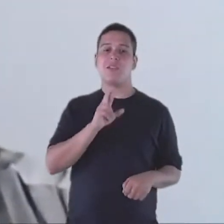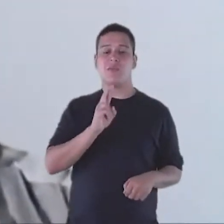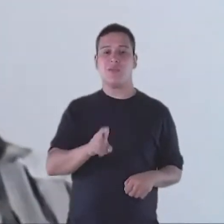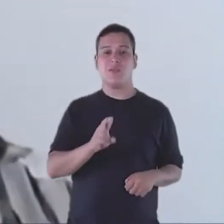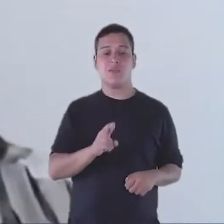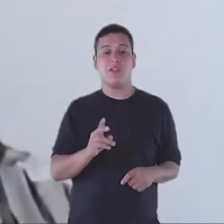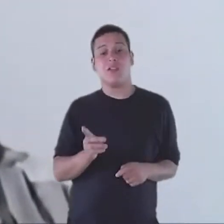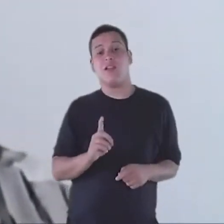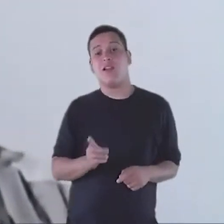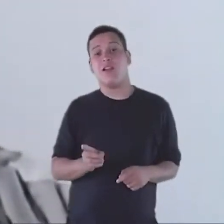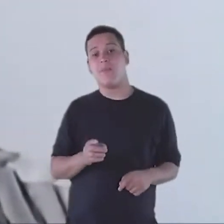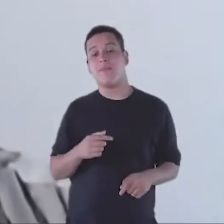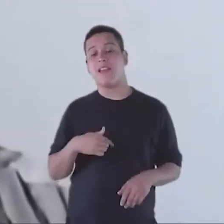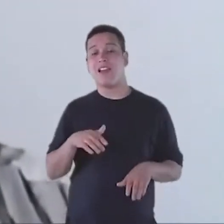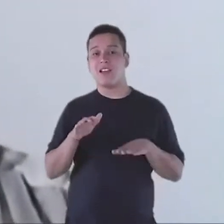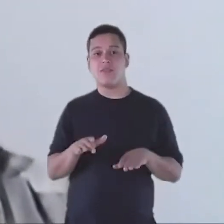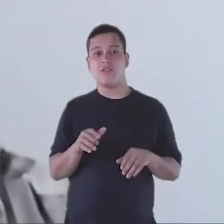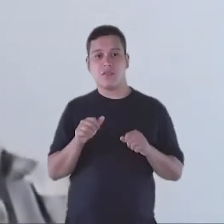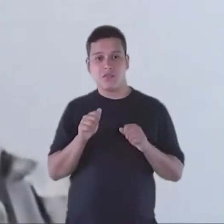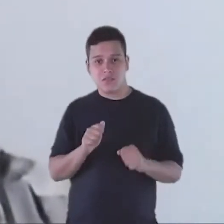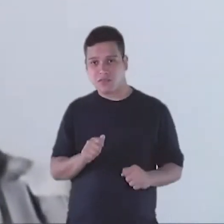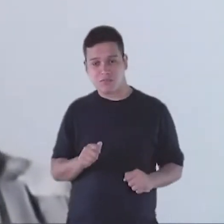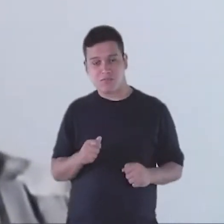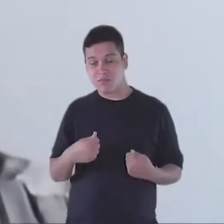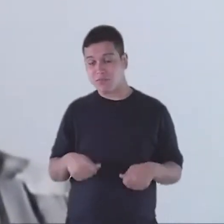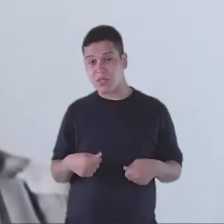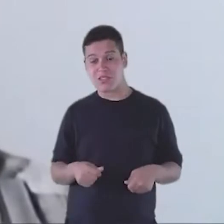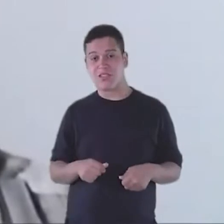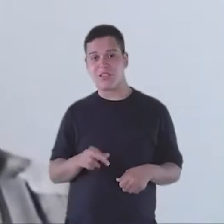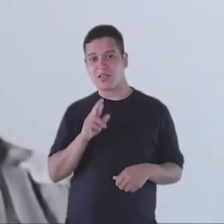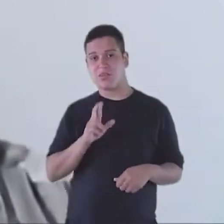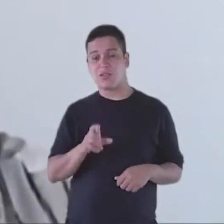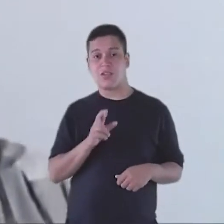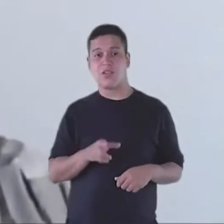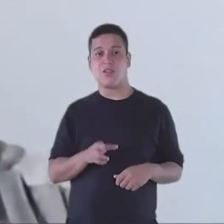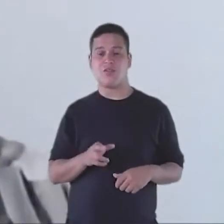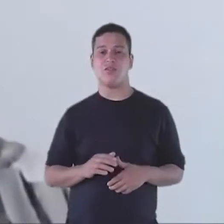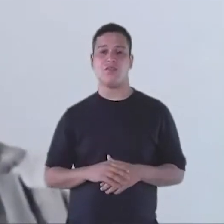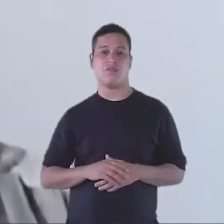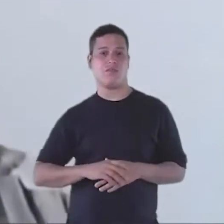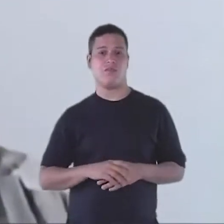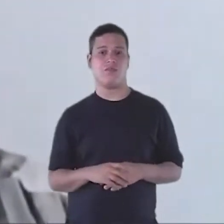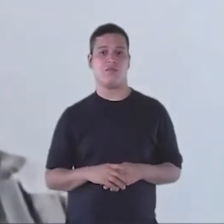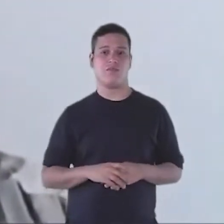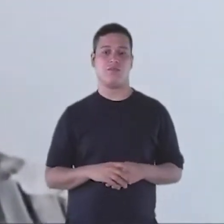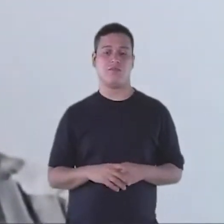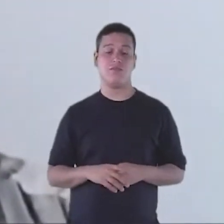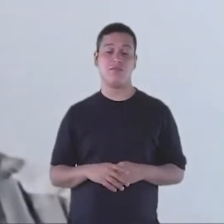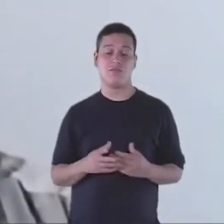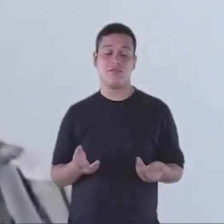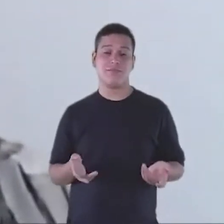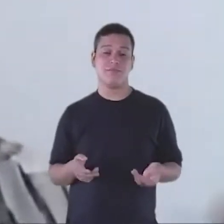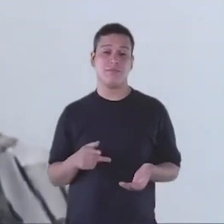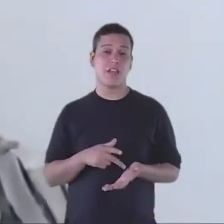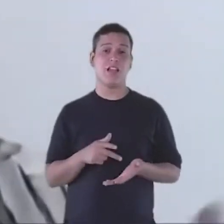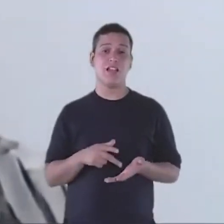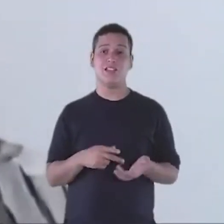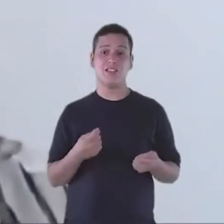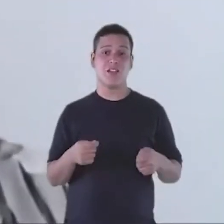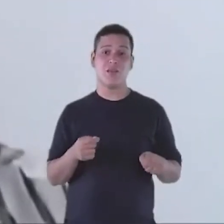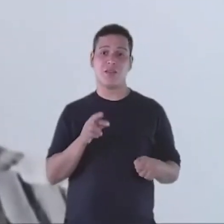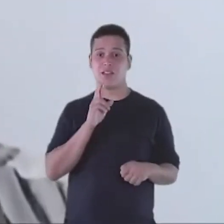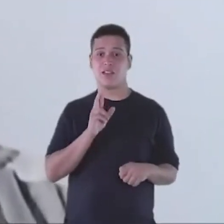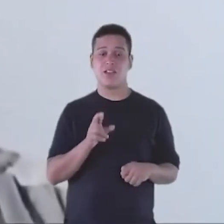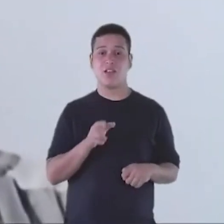aflito porque não consegue responder as dúvidas. Não é para responder as dúvidas. É para